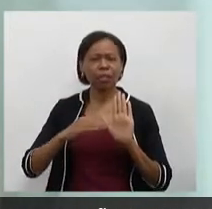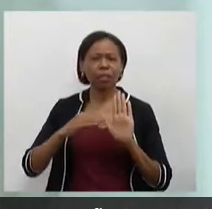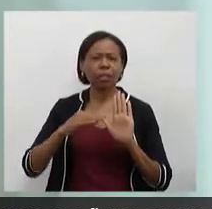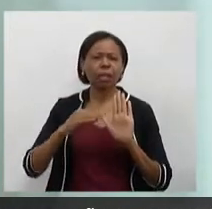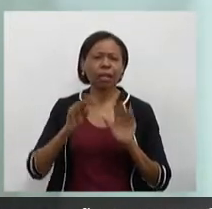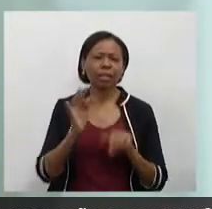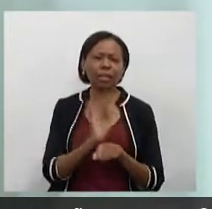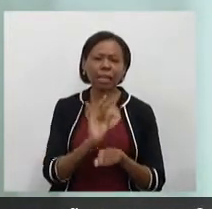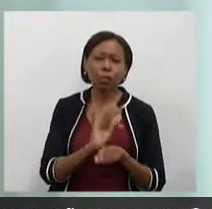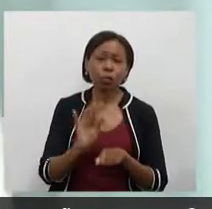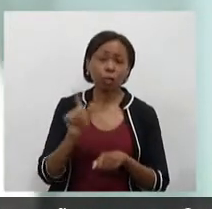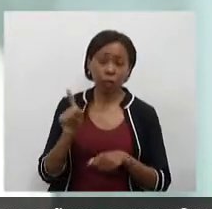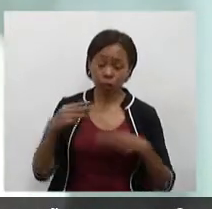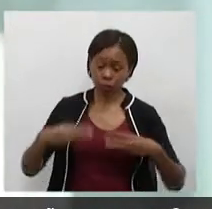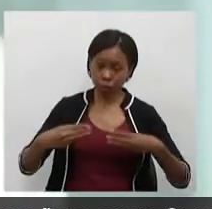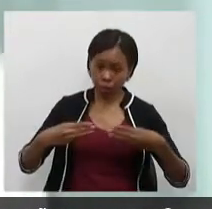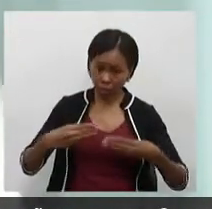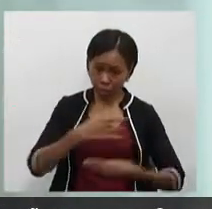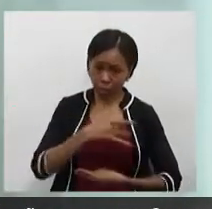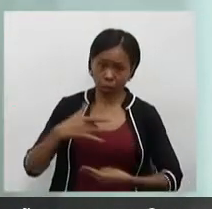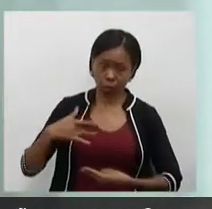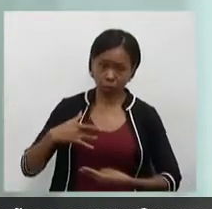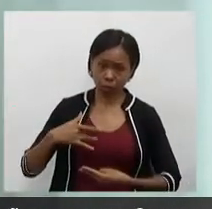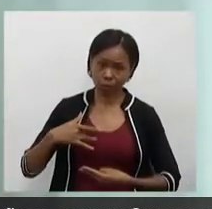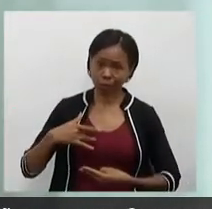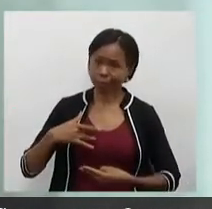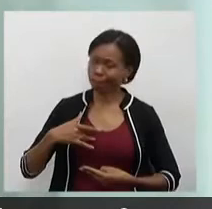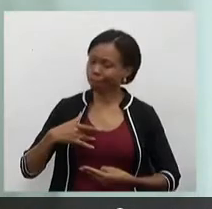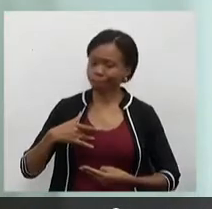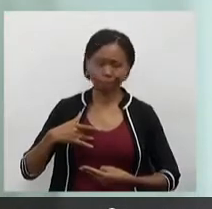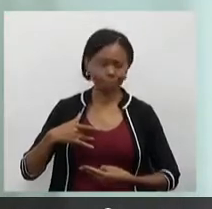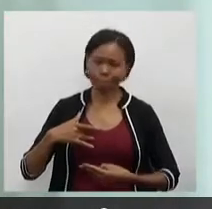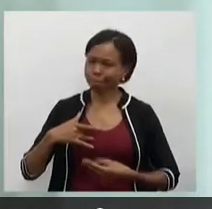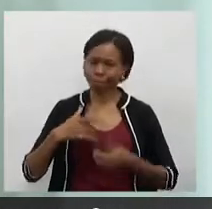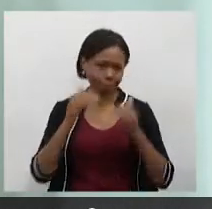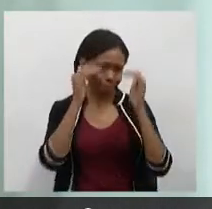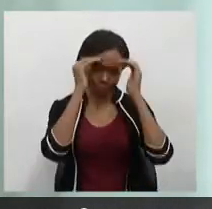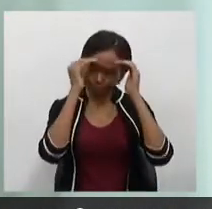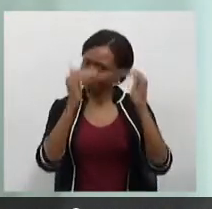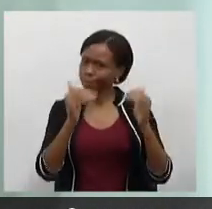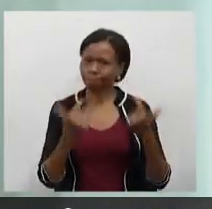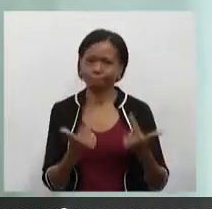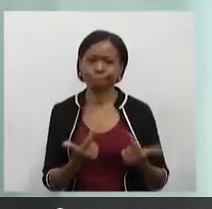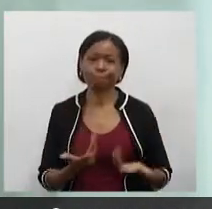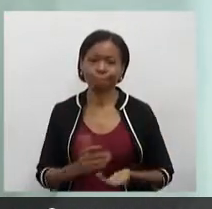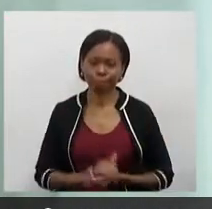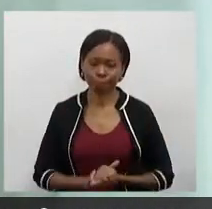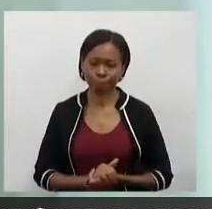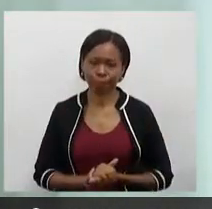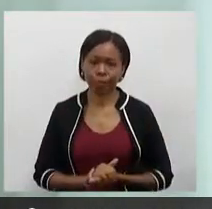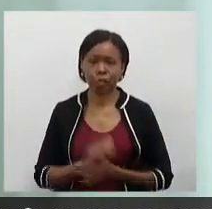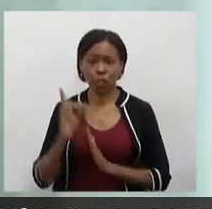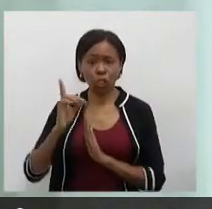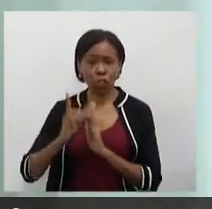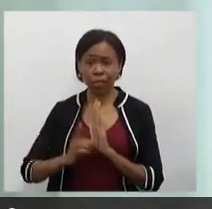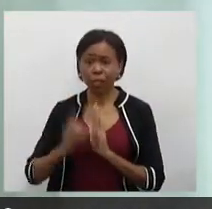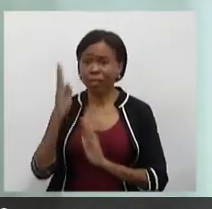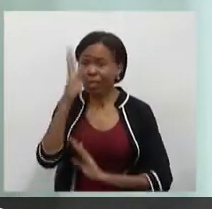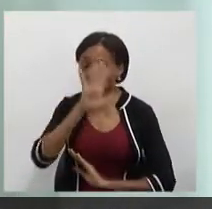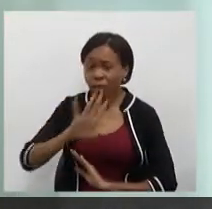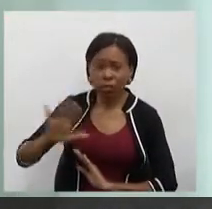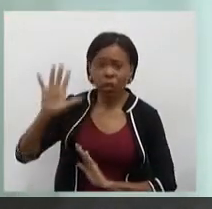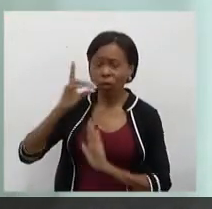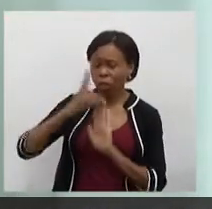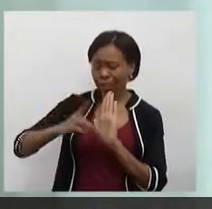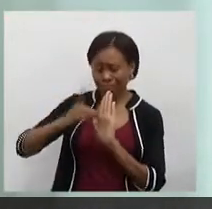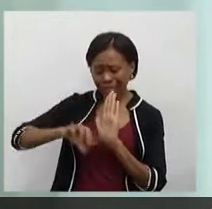plano nacional de imunização, estão sendo feridos. Vários direitos nacionais estão sendo feridos, inclusive